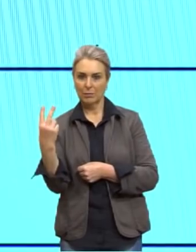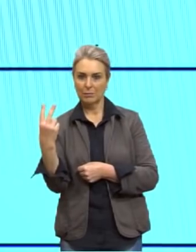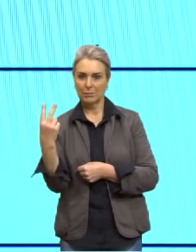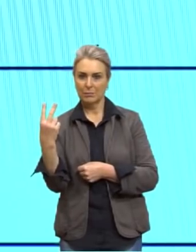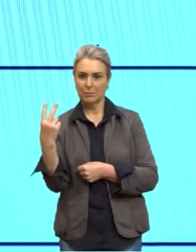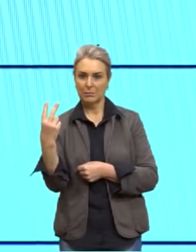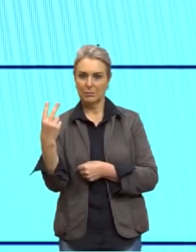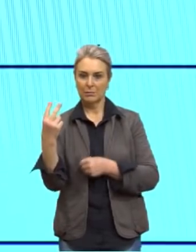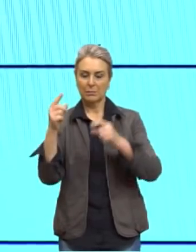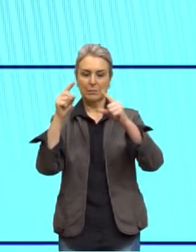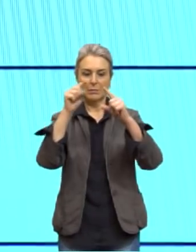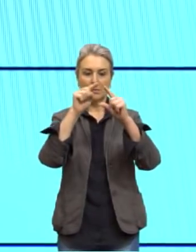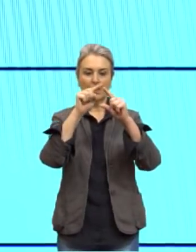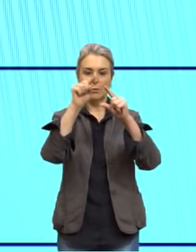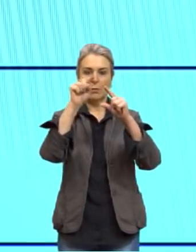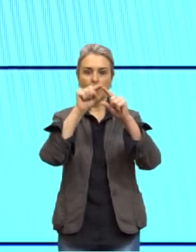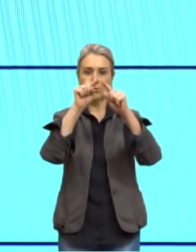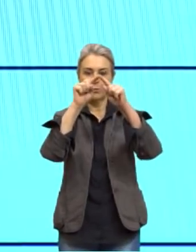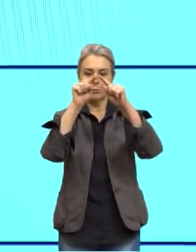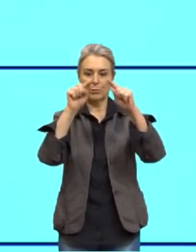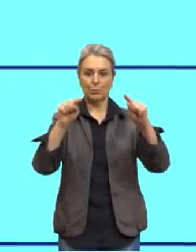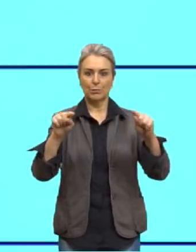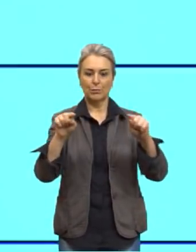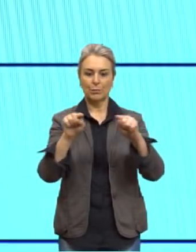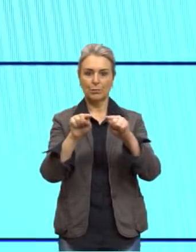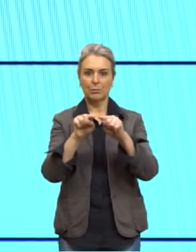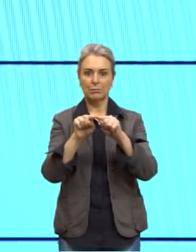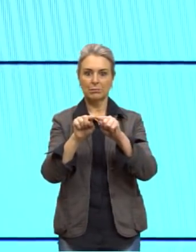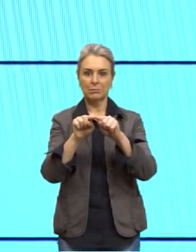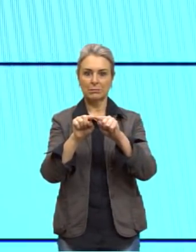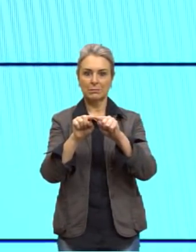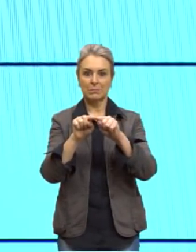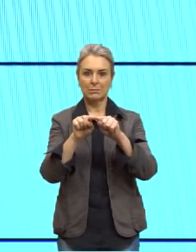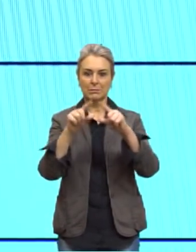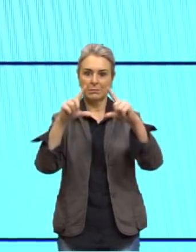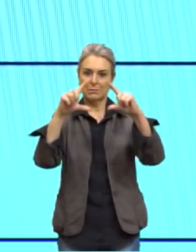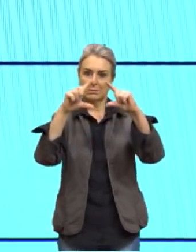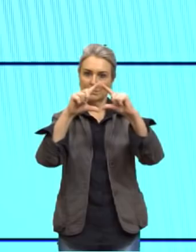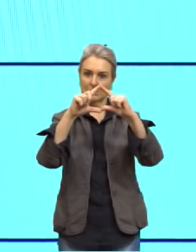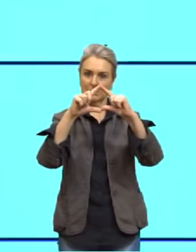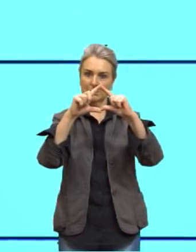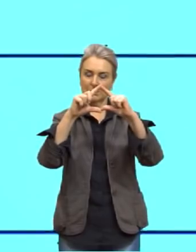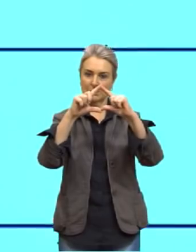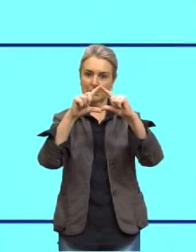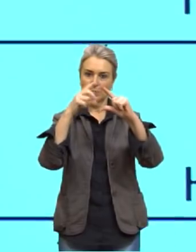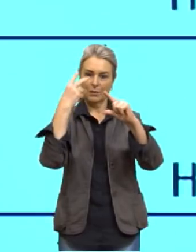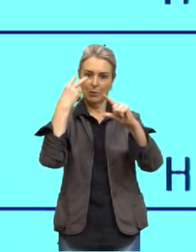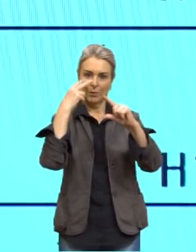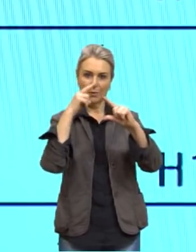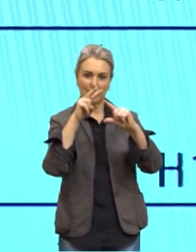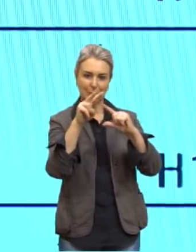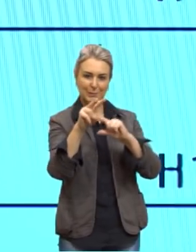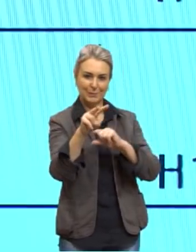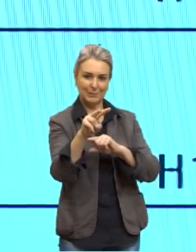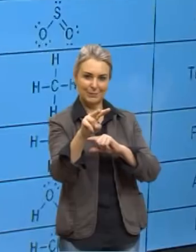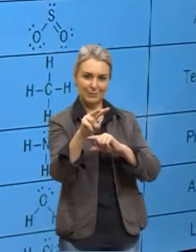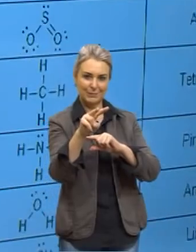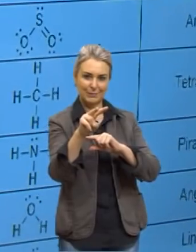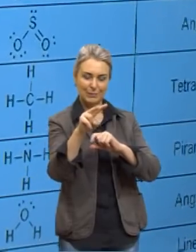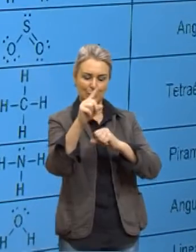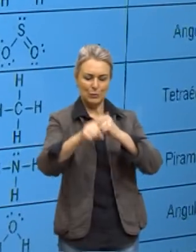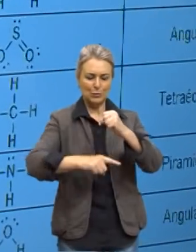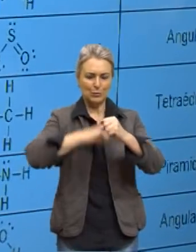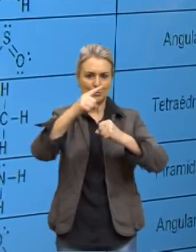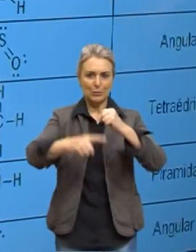tô formando um triângulo e se vocês olharem de perfil né ver aqui tipo aqui ó é todos os